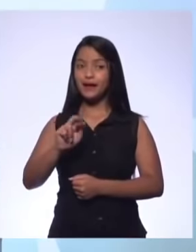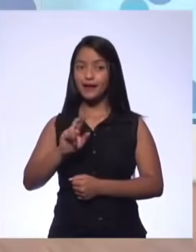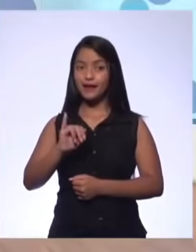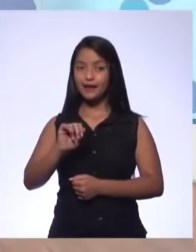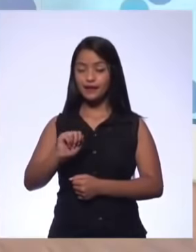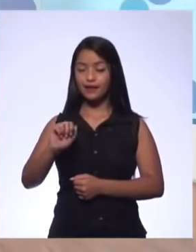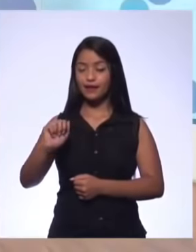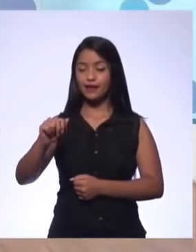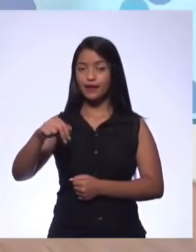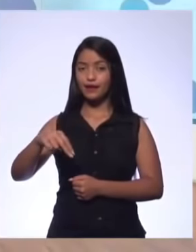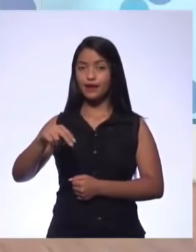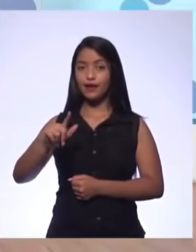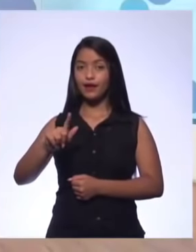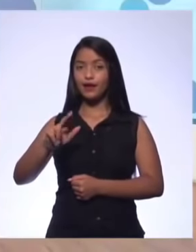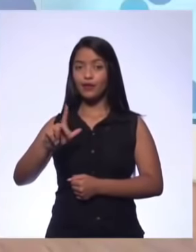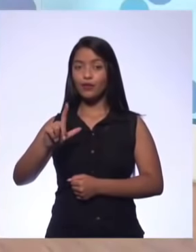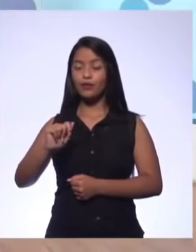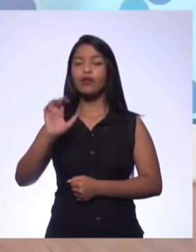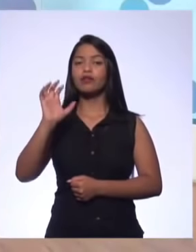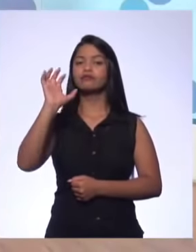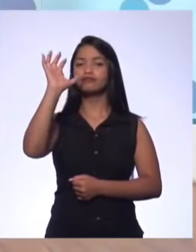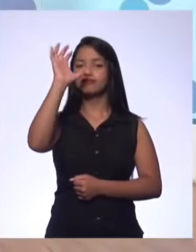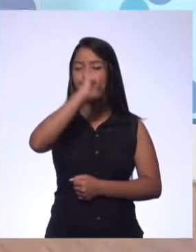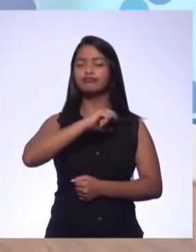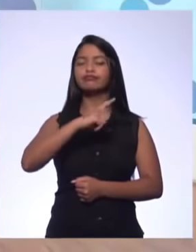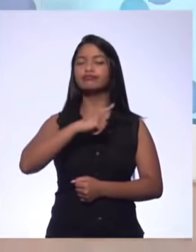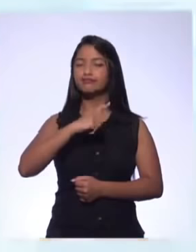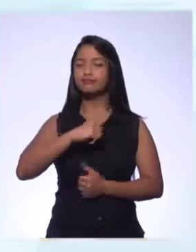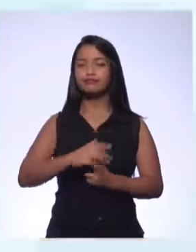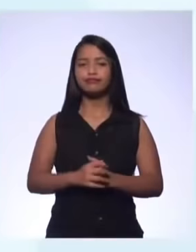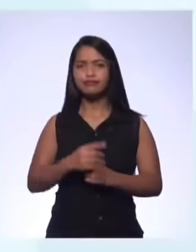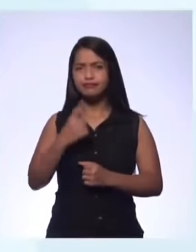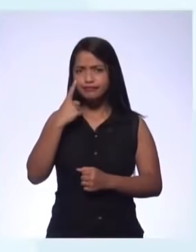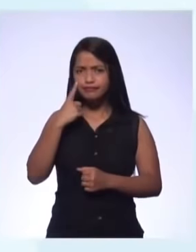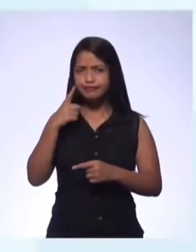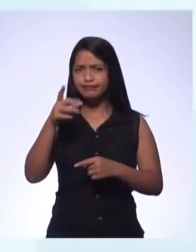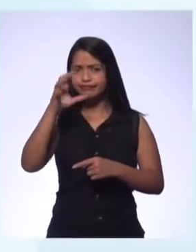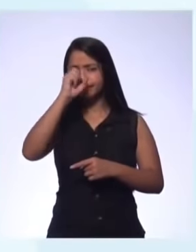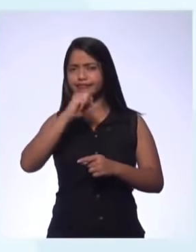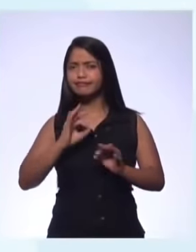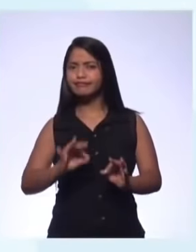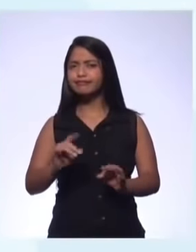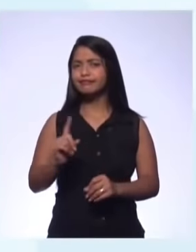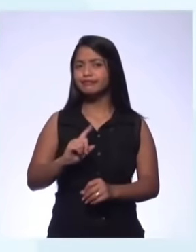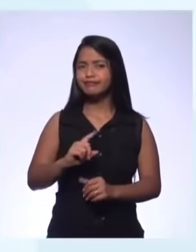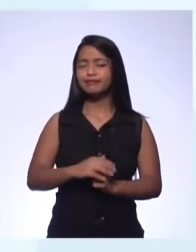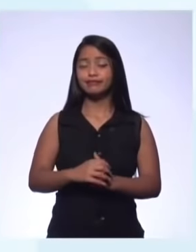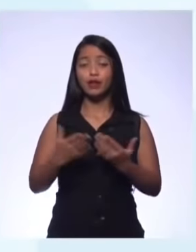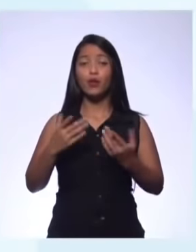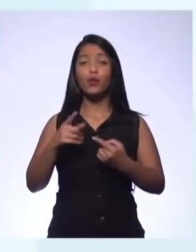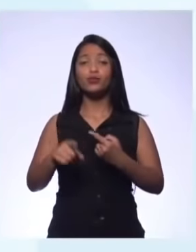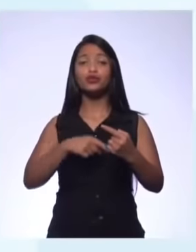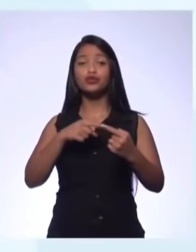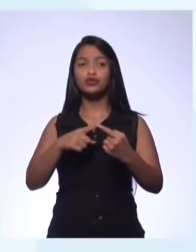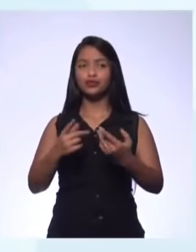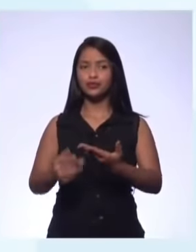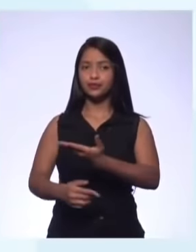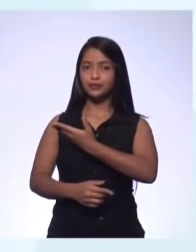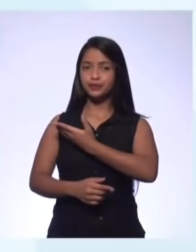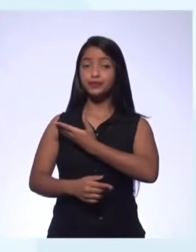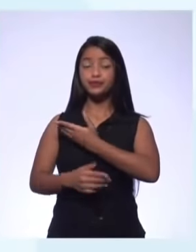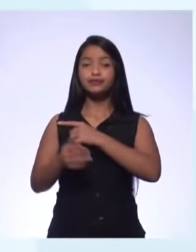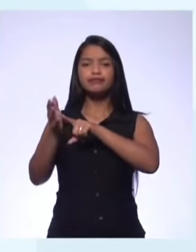aprendeu uma lição? Bora. E aí, objetivos na tela, pode colocar. Reconhecer e analisar o uso dos discursos direto e indireto